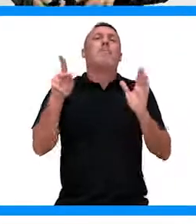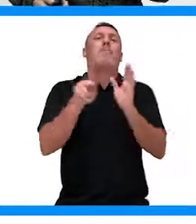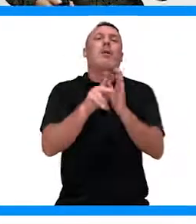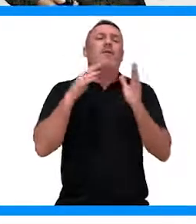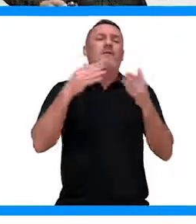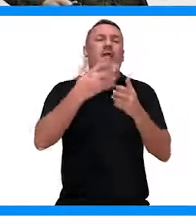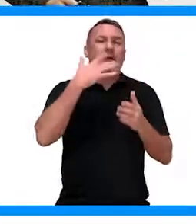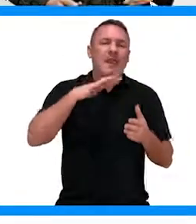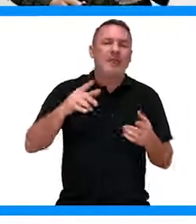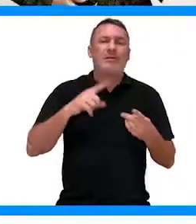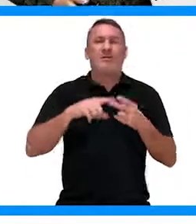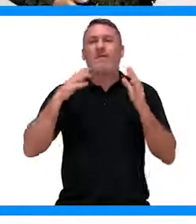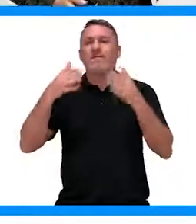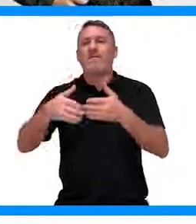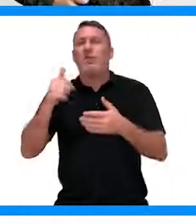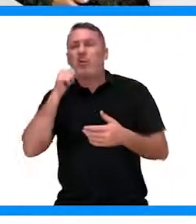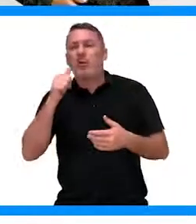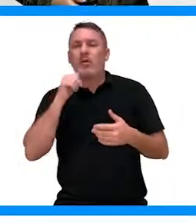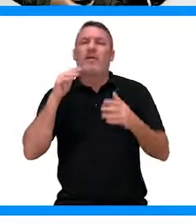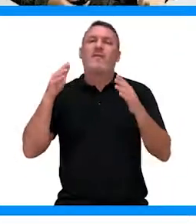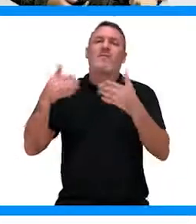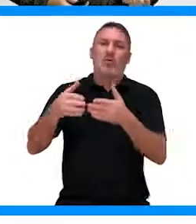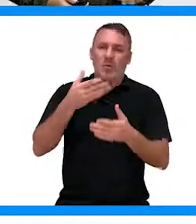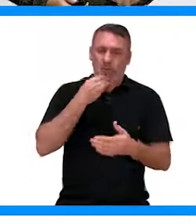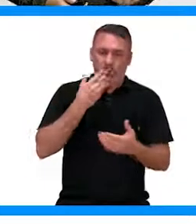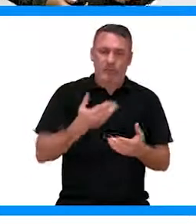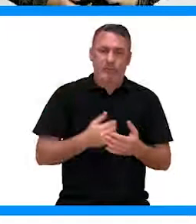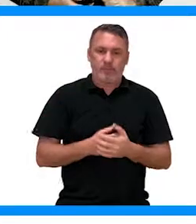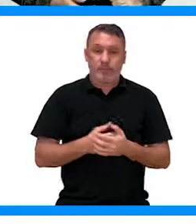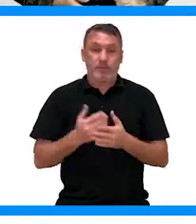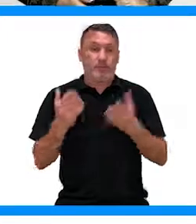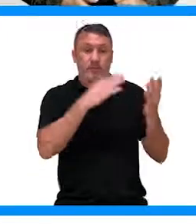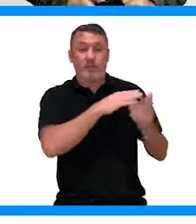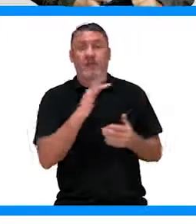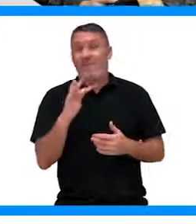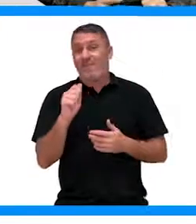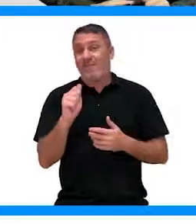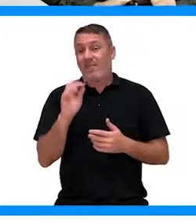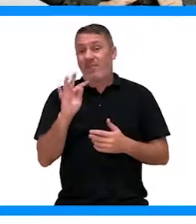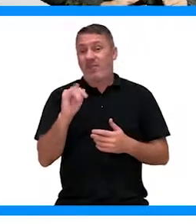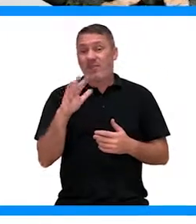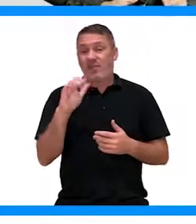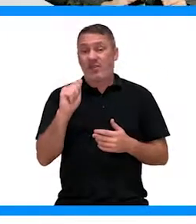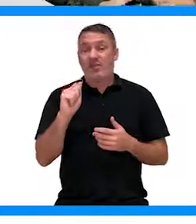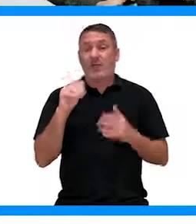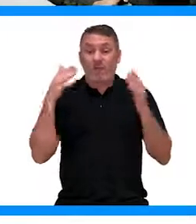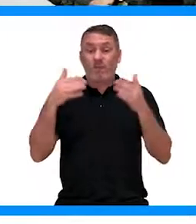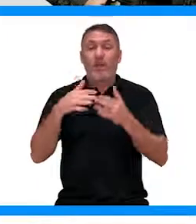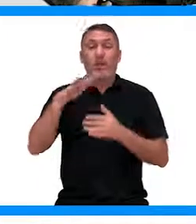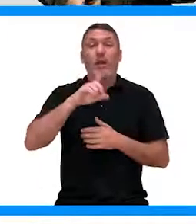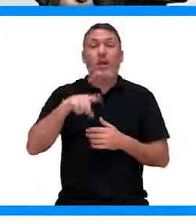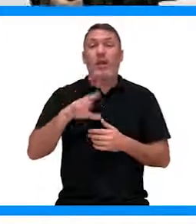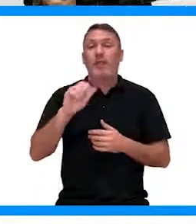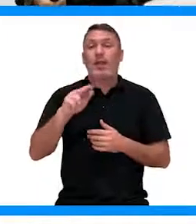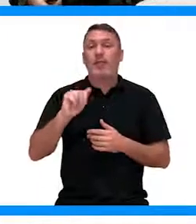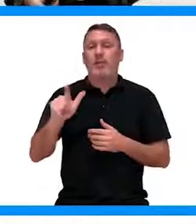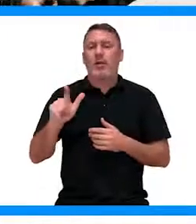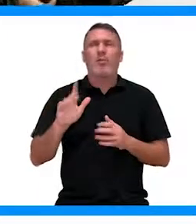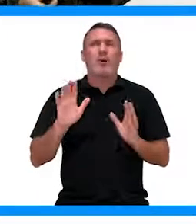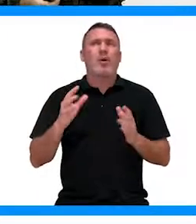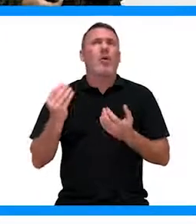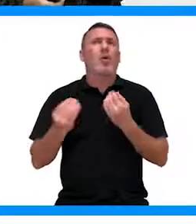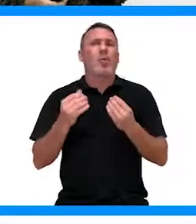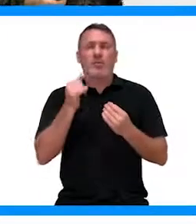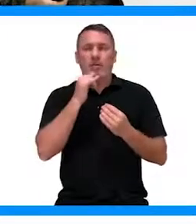para criança, para mulher, para homem. A função fática, a ênfase é no canal,